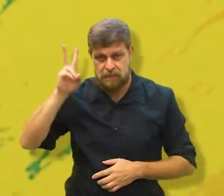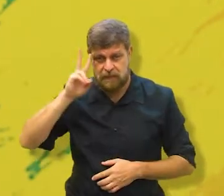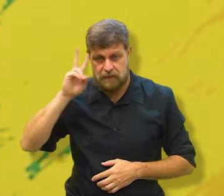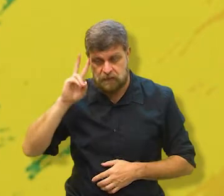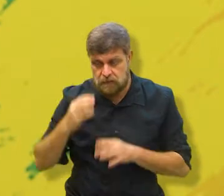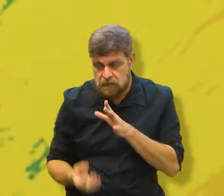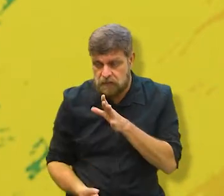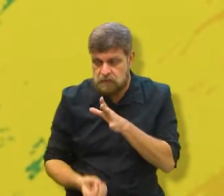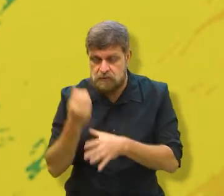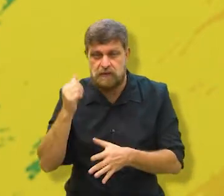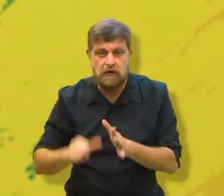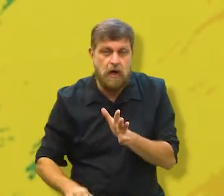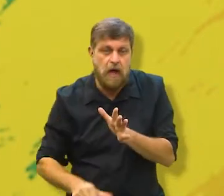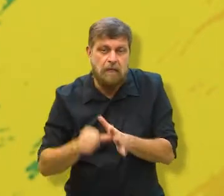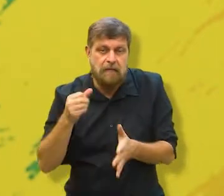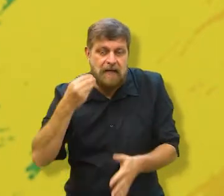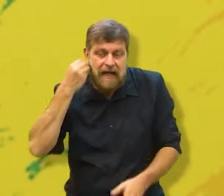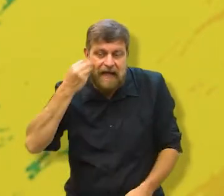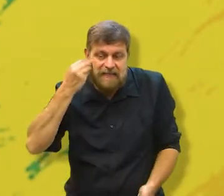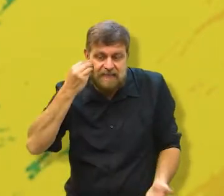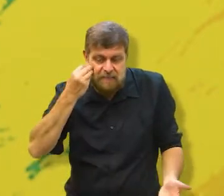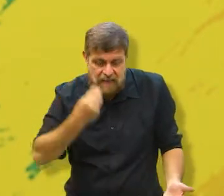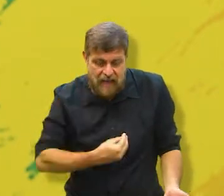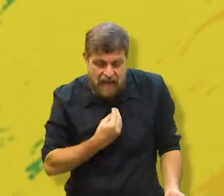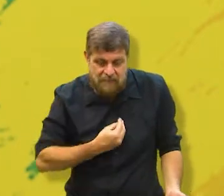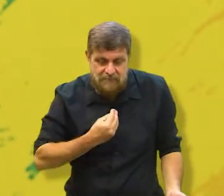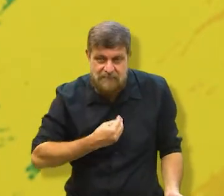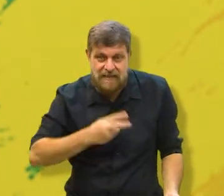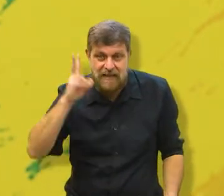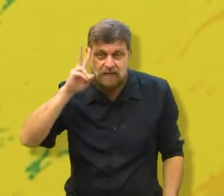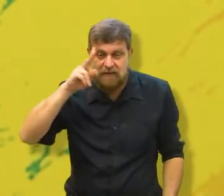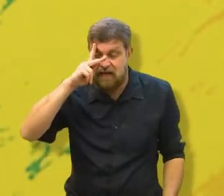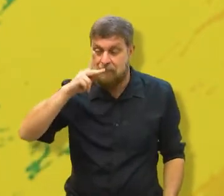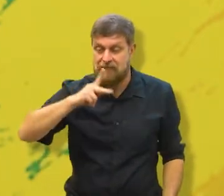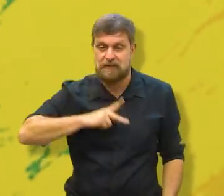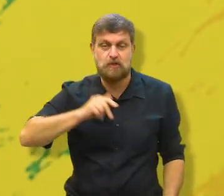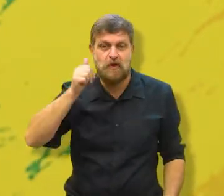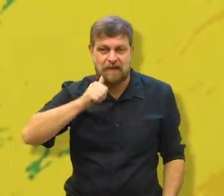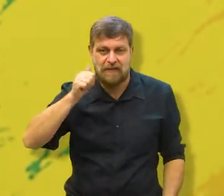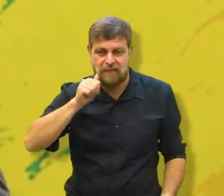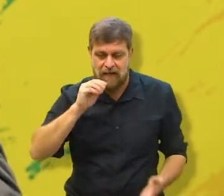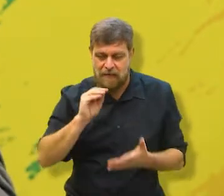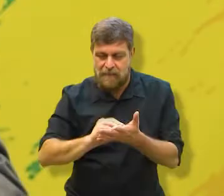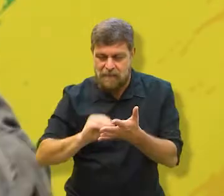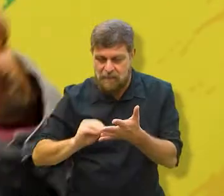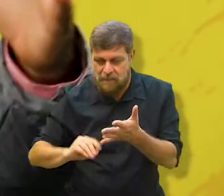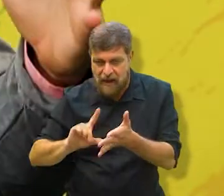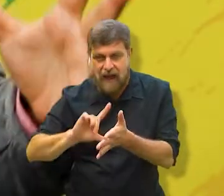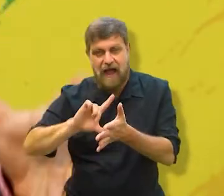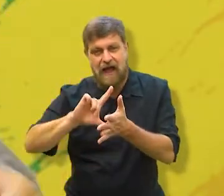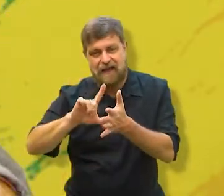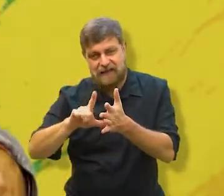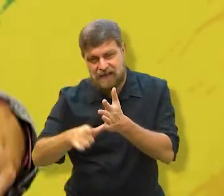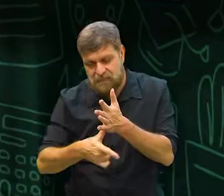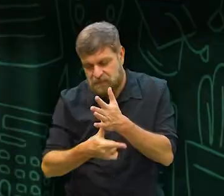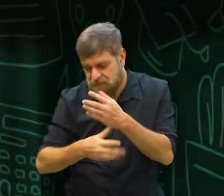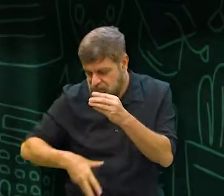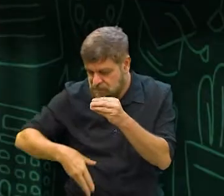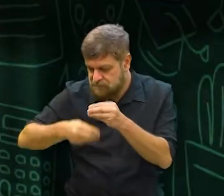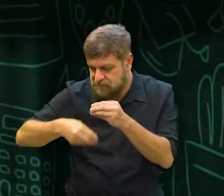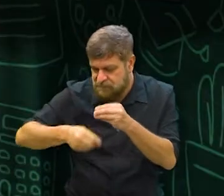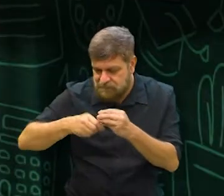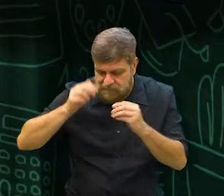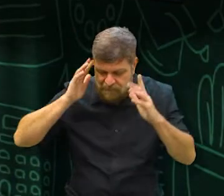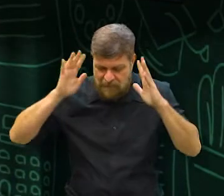eles surgiram primeiramente da história de cada uma das mulheres, né? E depois, evidentemente, que elas começam